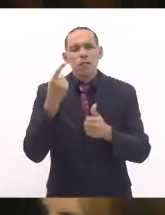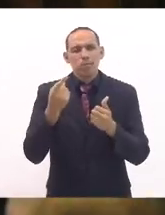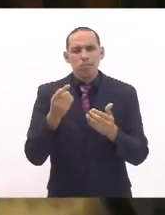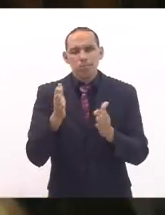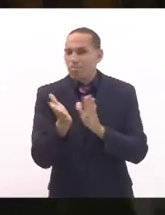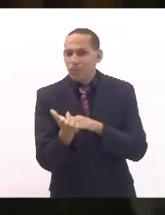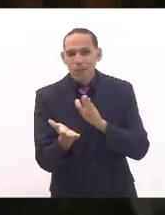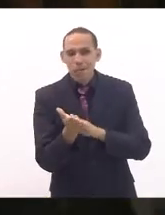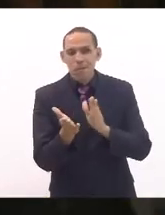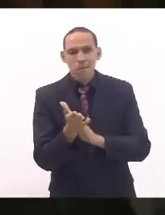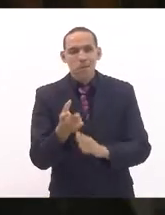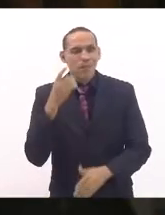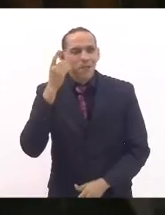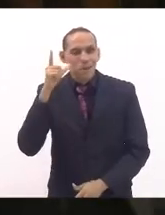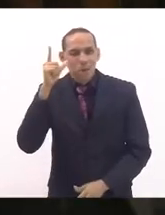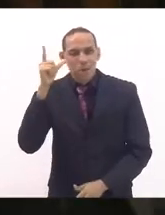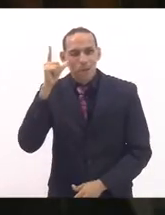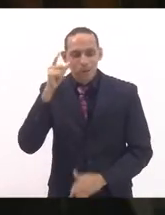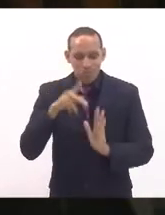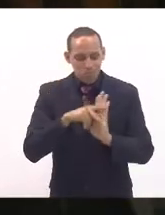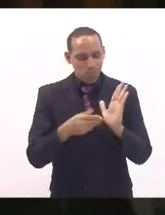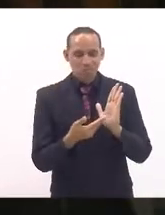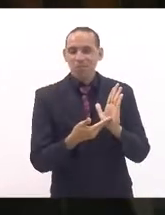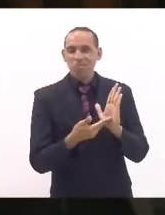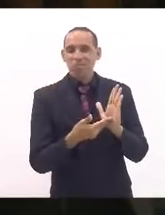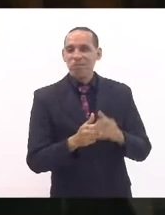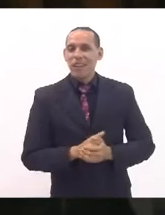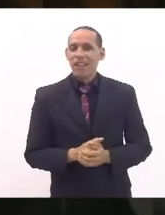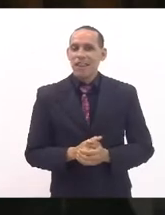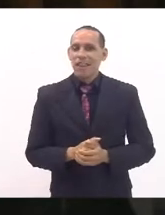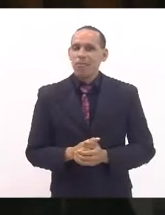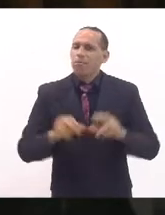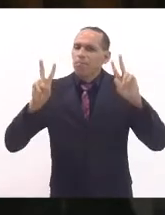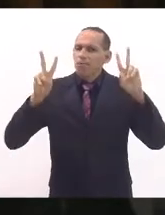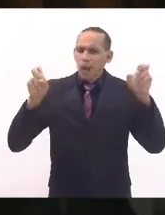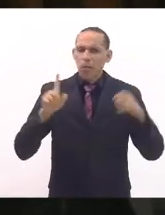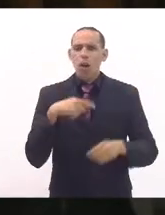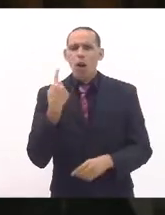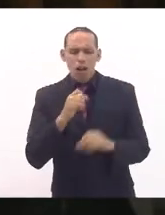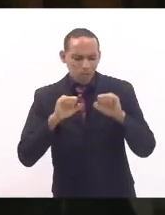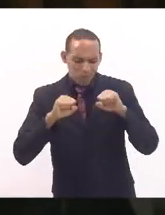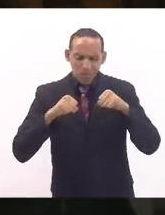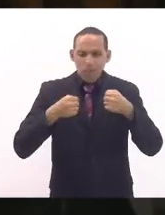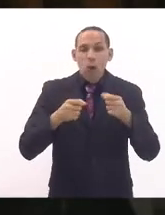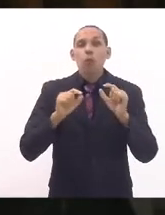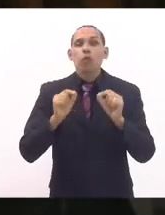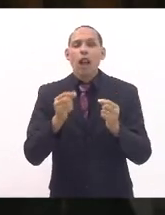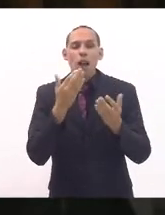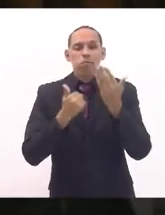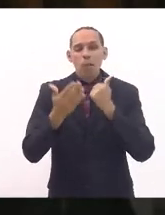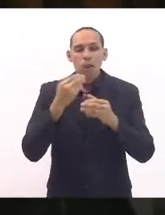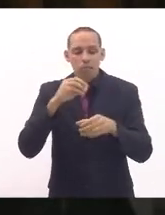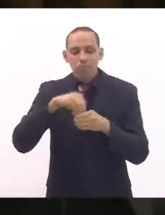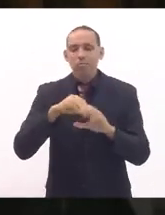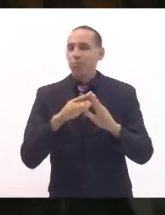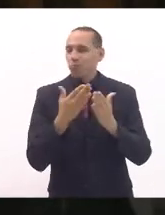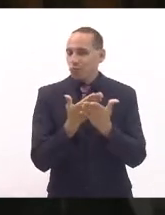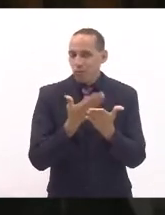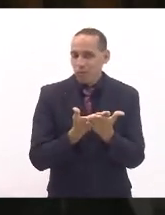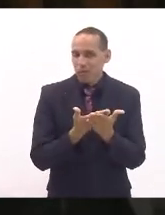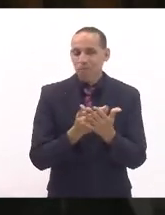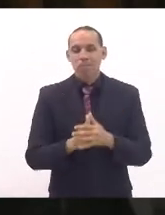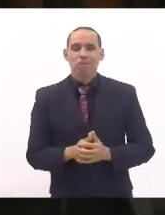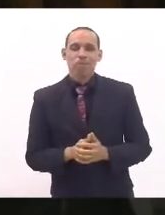a deputada Lucinha por esse projeto. Esse é um tema que a gente tem se empenhado muito, que é o tema da alimentação escolar,